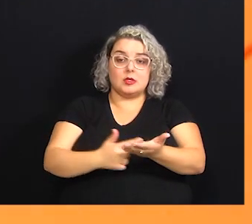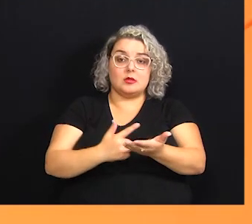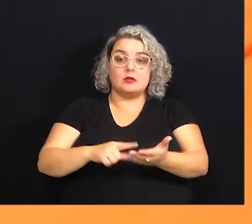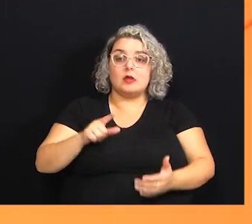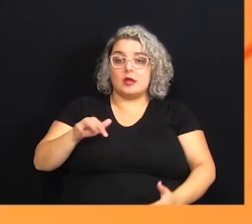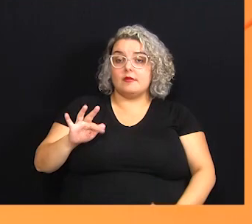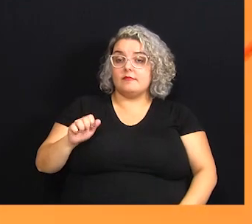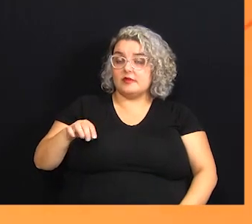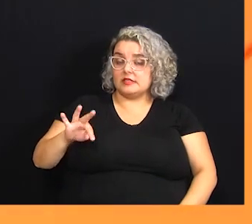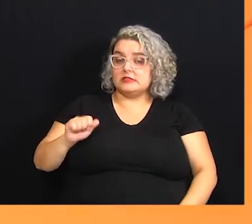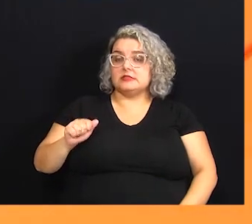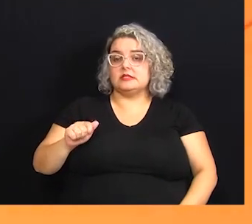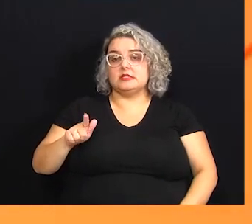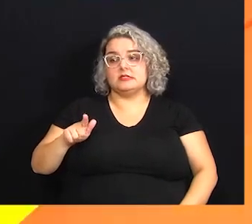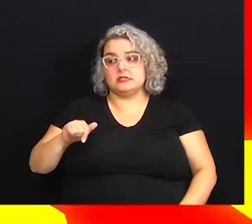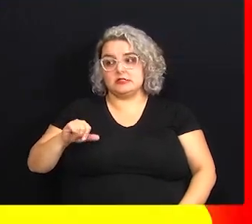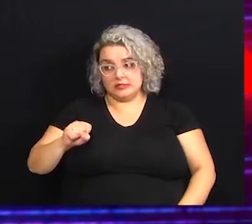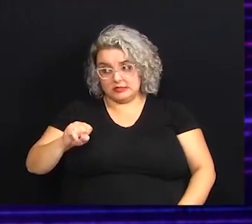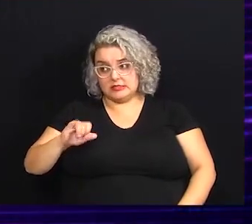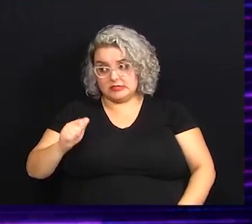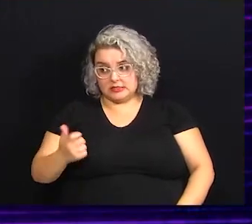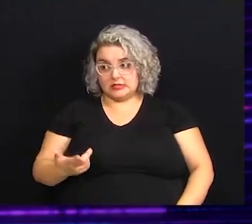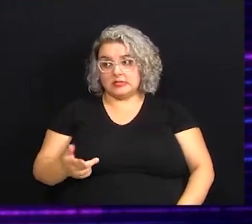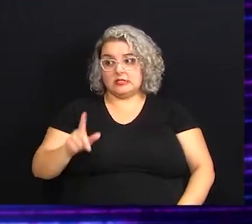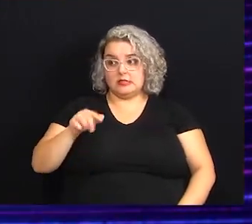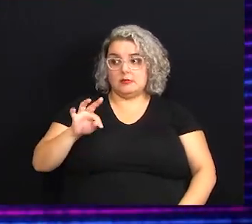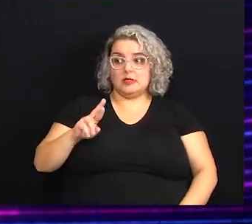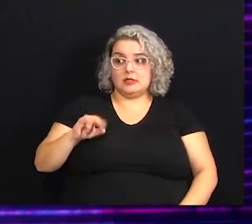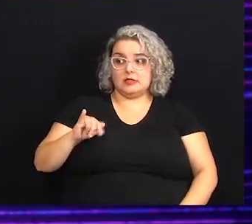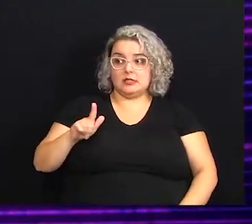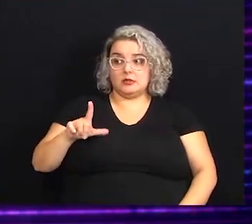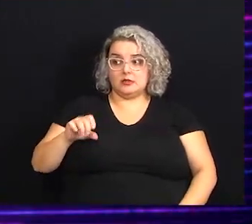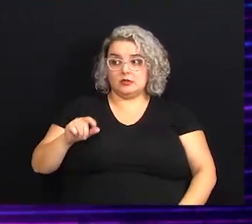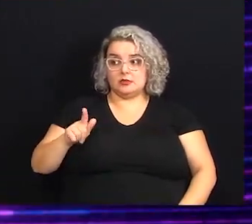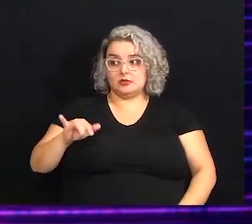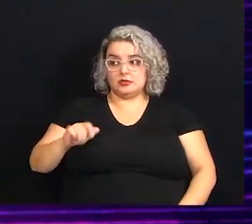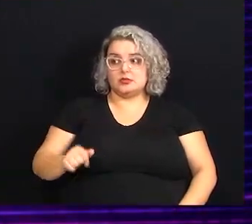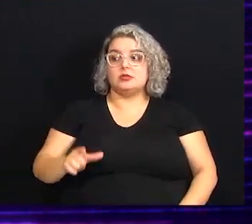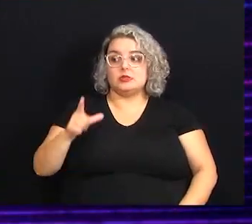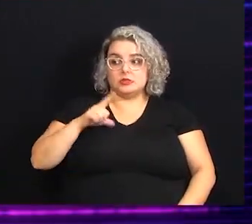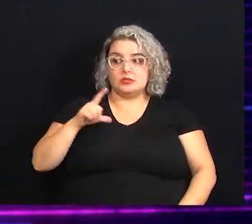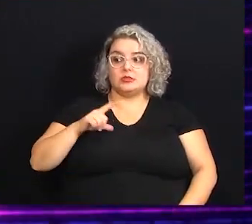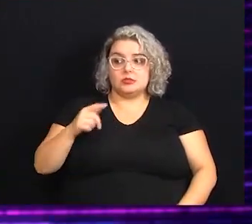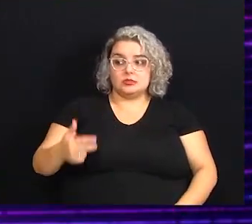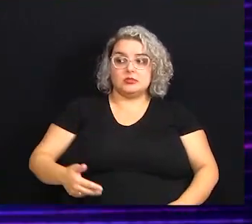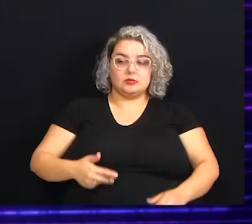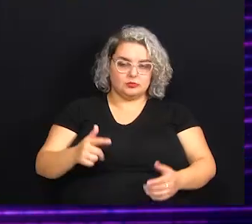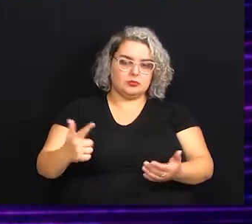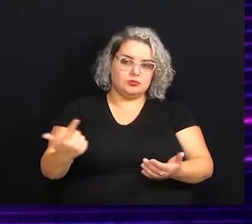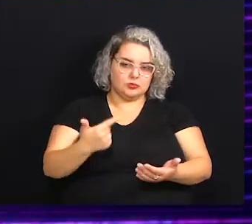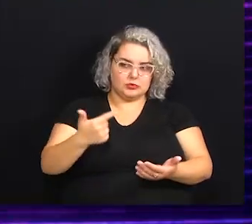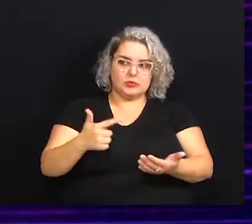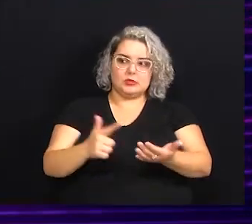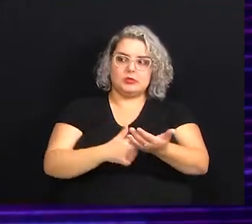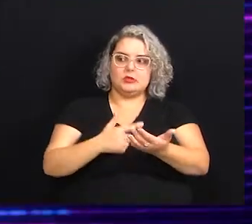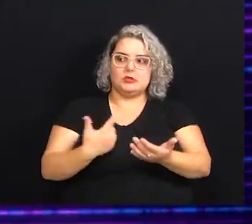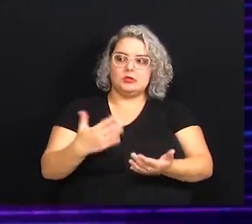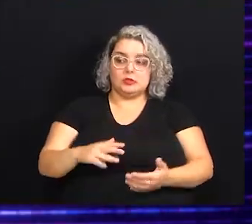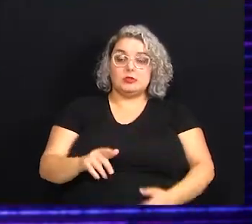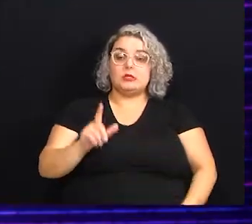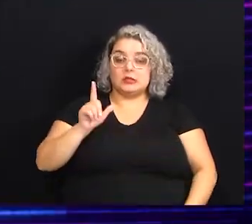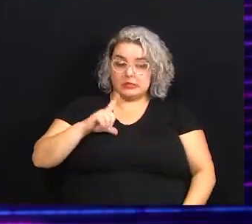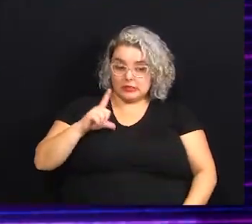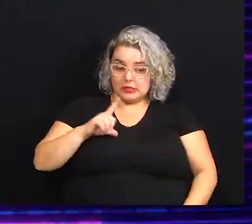sobre fantasia, mas ele é uma trilogia. E no segundo volume tem um personagem LGBT, que eu ainda não lancei, mas vou lançar em